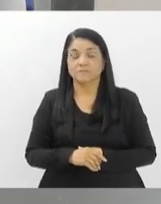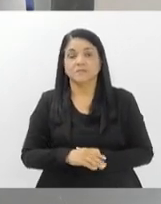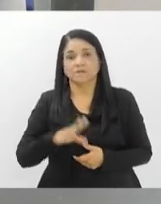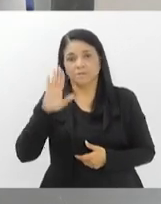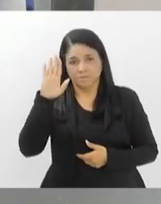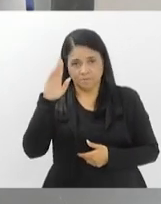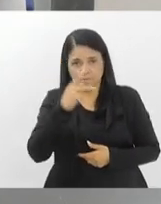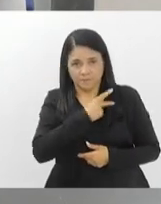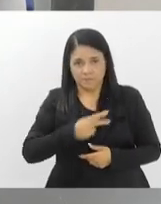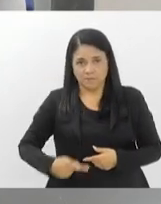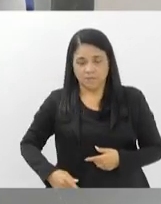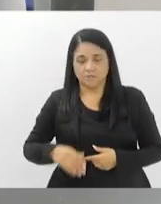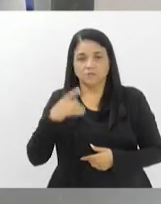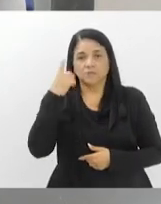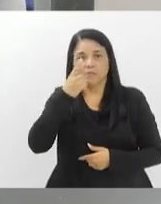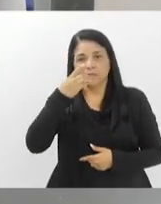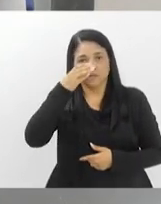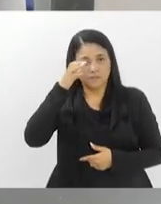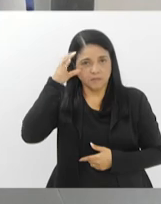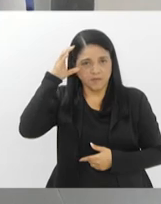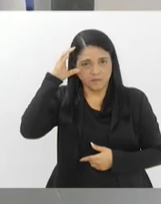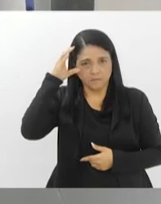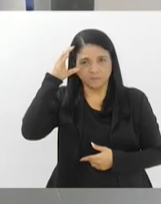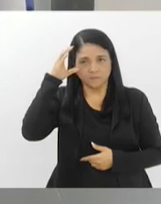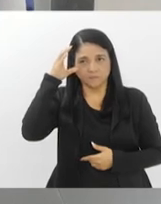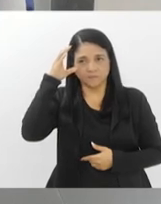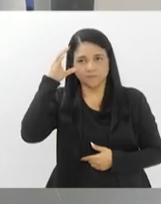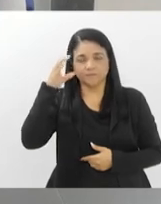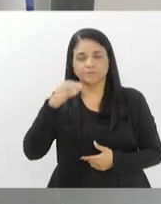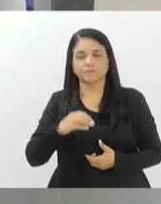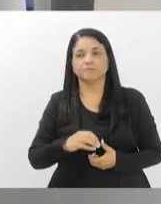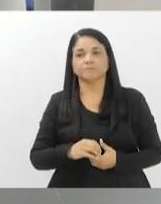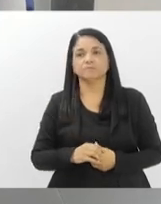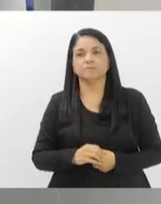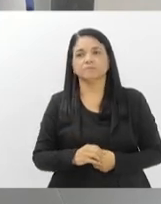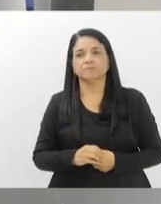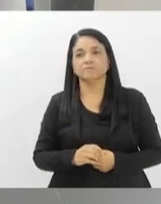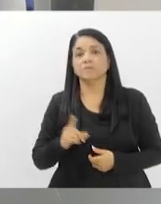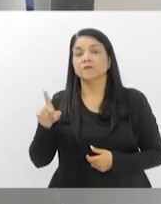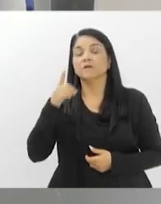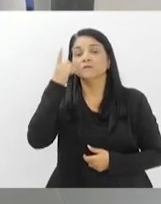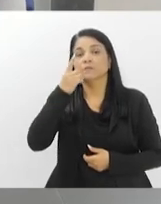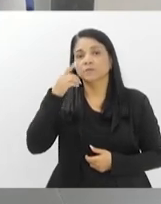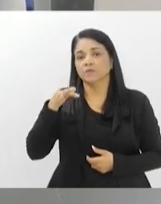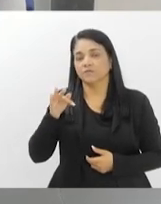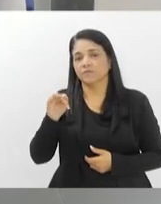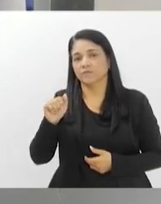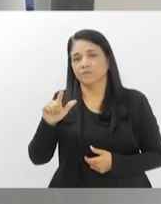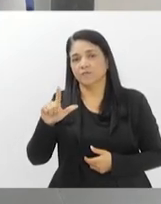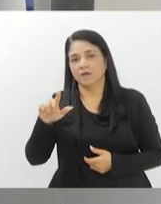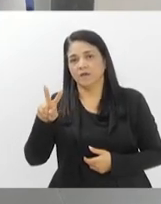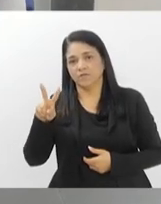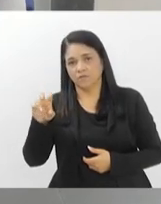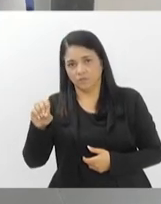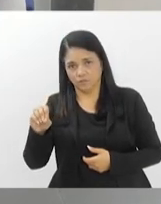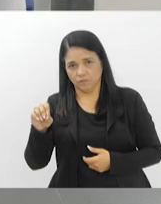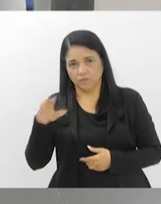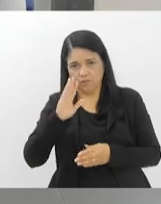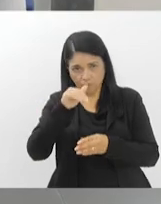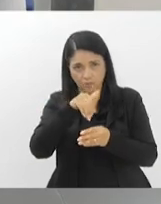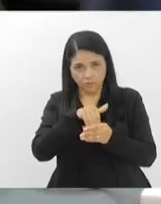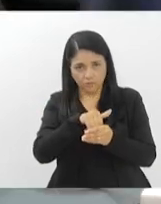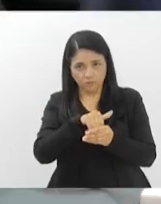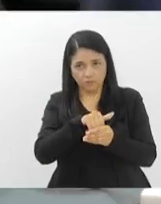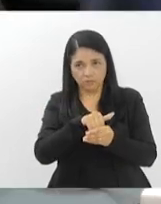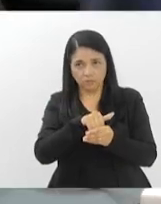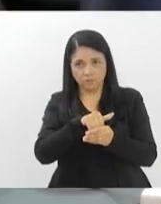Presidente. Deputada Célia. Eu não voto. É deputado Serafini que vota. Deputado Serafini. Vota? Tá